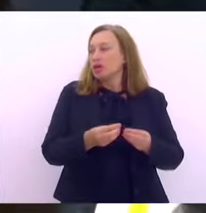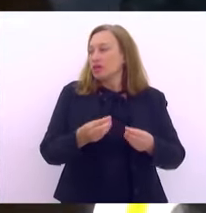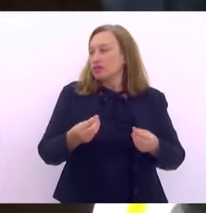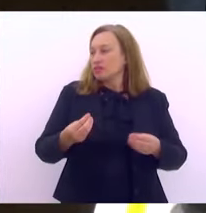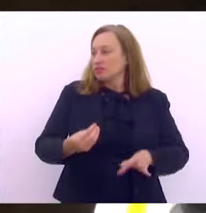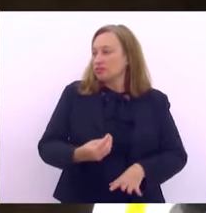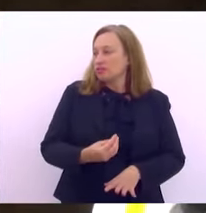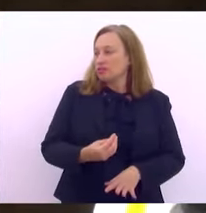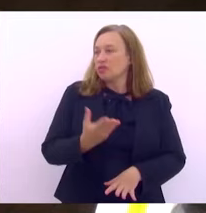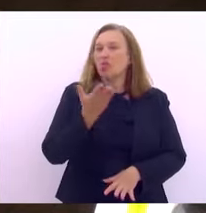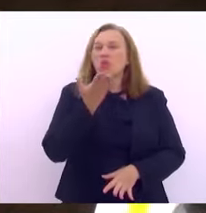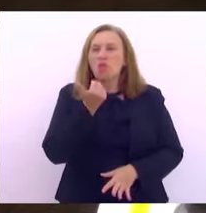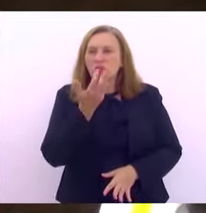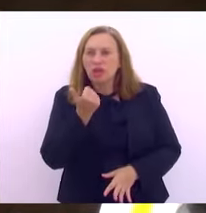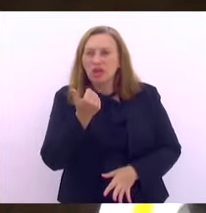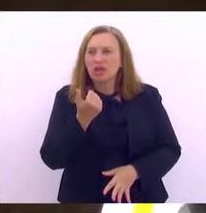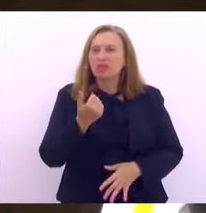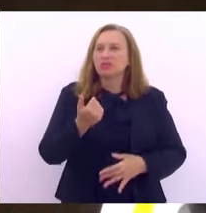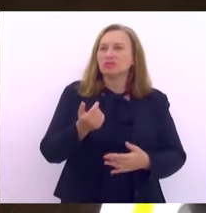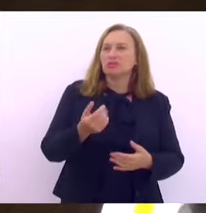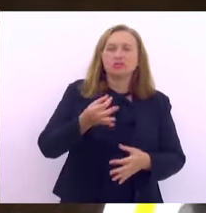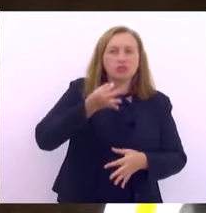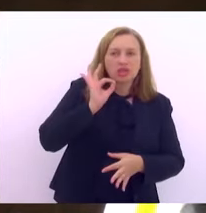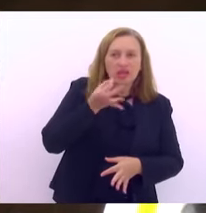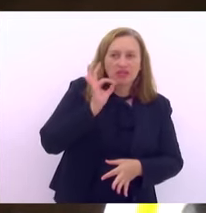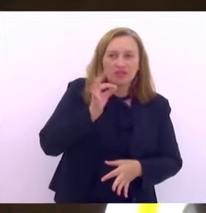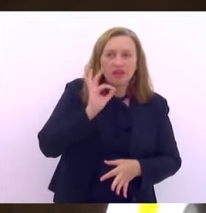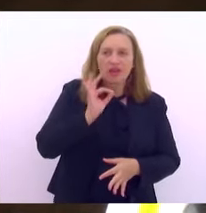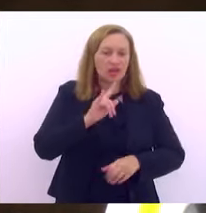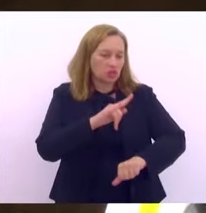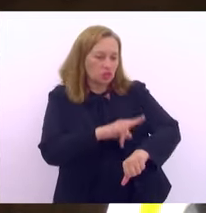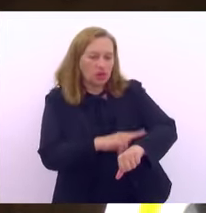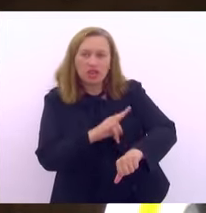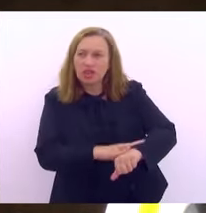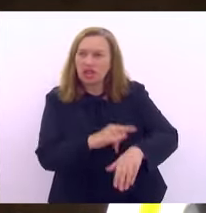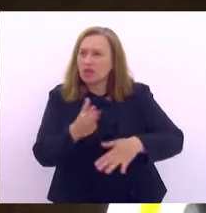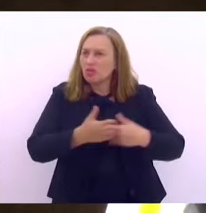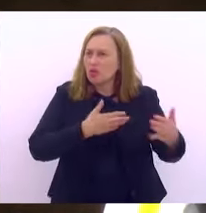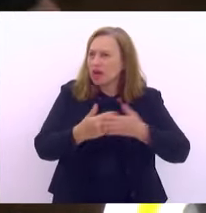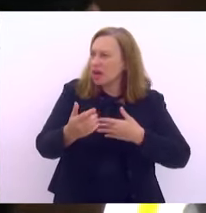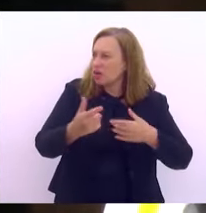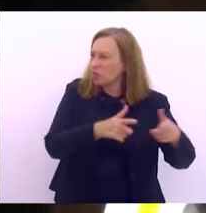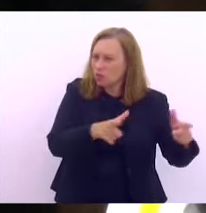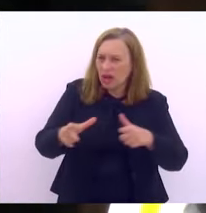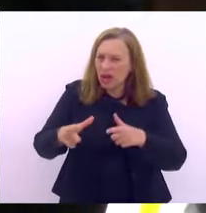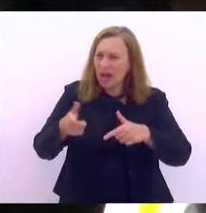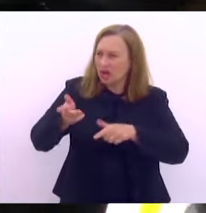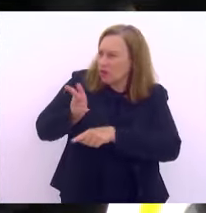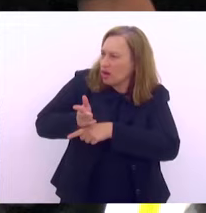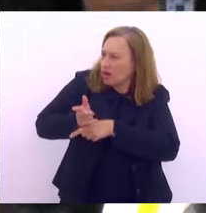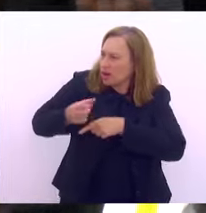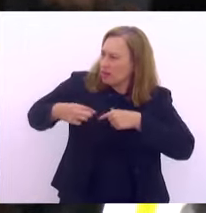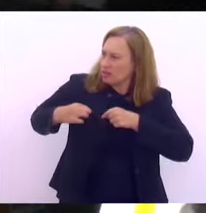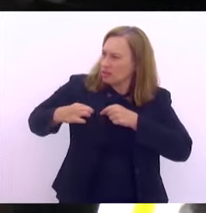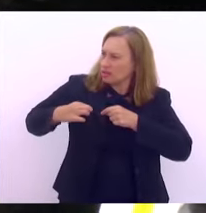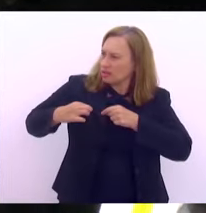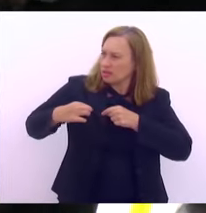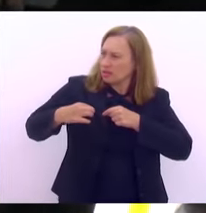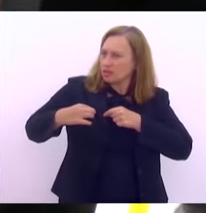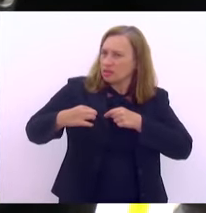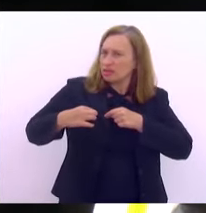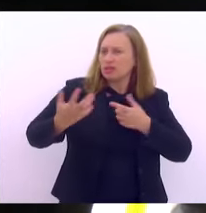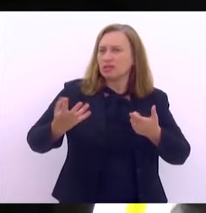lanchando, tomando um café, ou muitas vezes até indo no banheiro, estava sendo invadida a privacidade dele, com a câmera sendo ligada e sendo chamada a